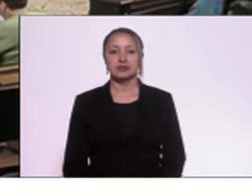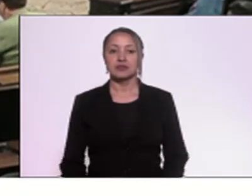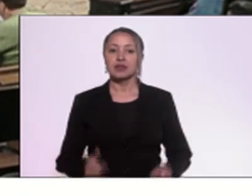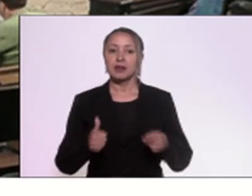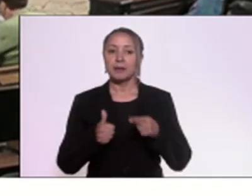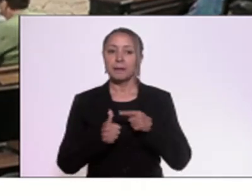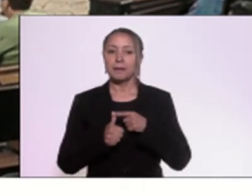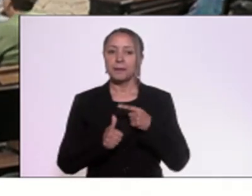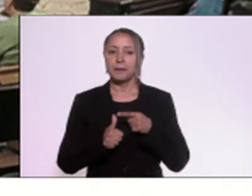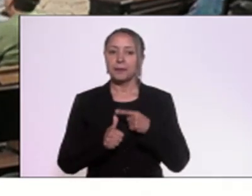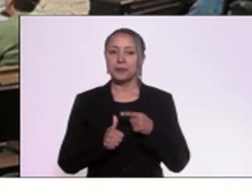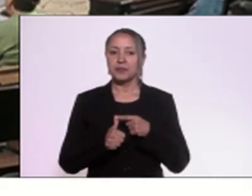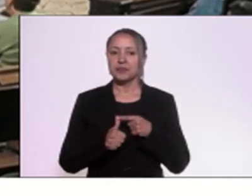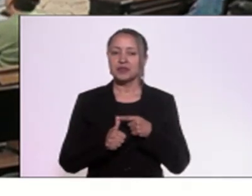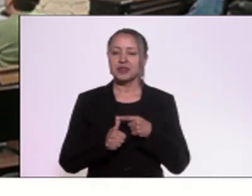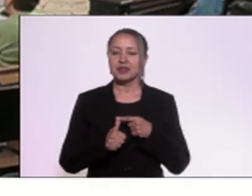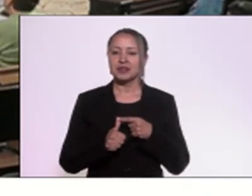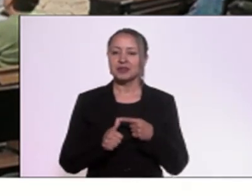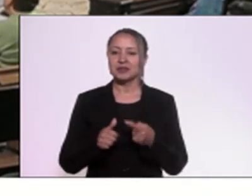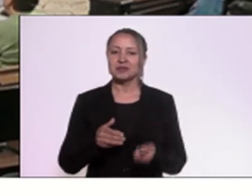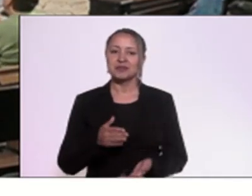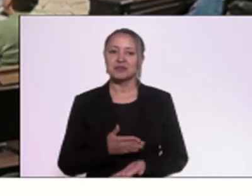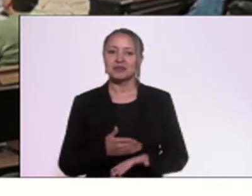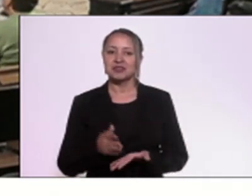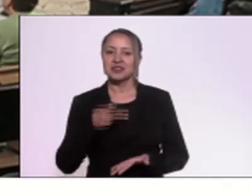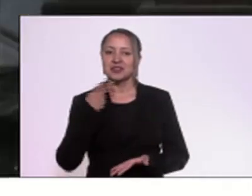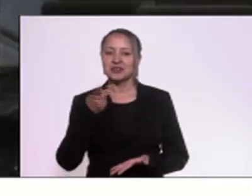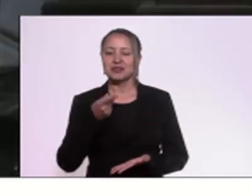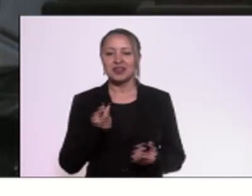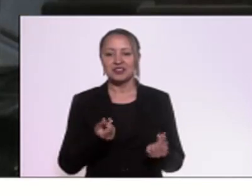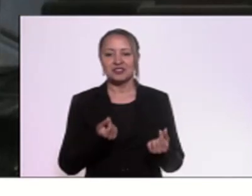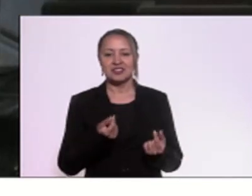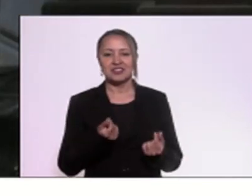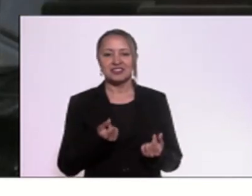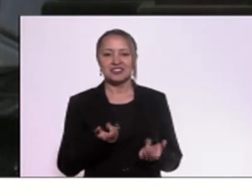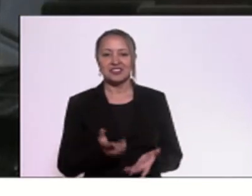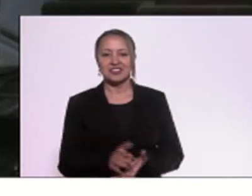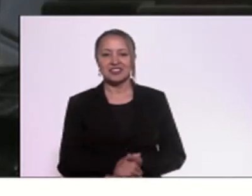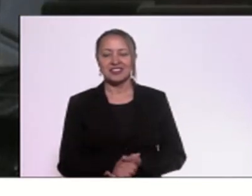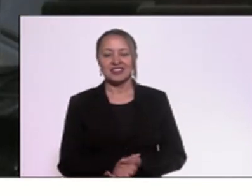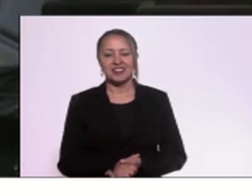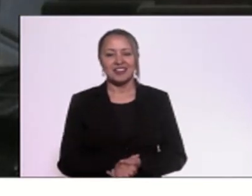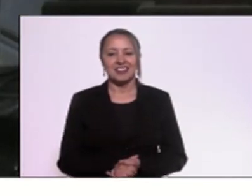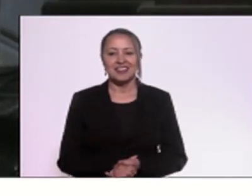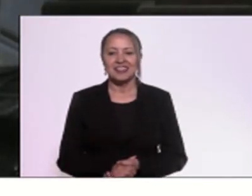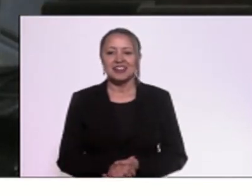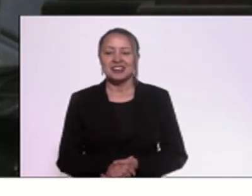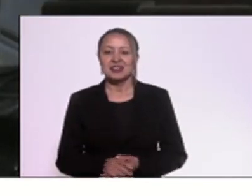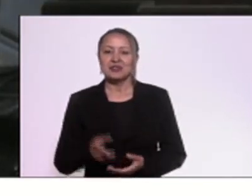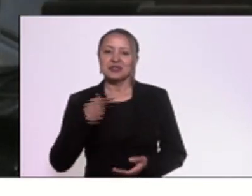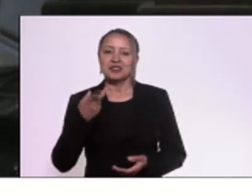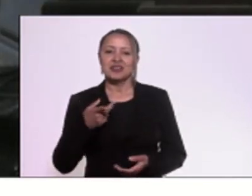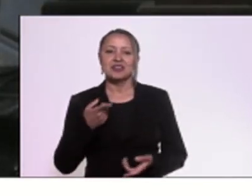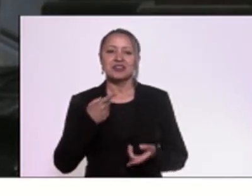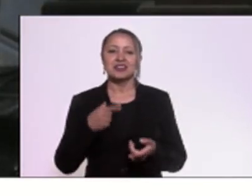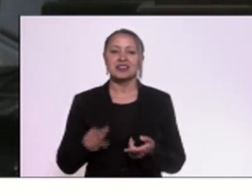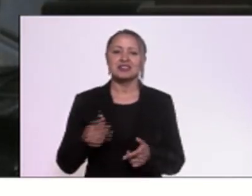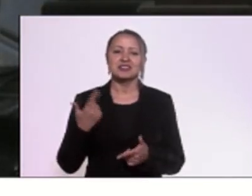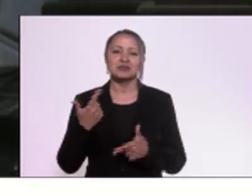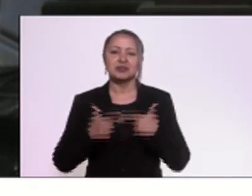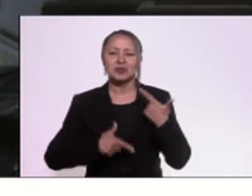importância da cultura, a importância do cinema. Parabéns, Adailton, você merece. Aí o